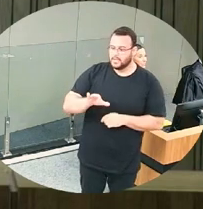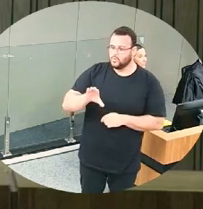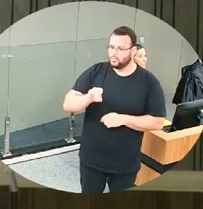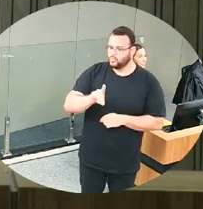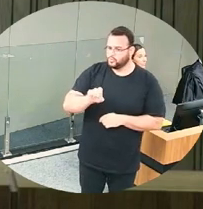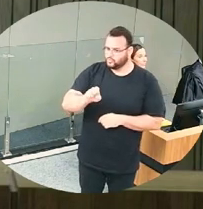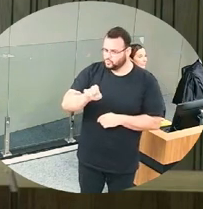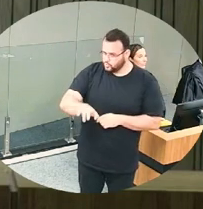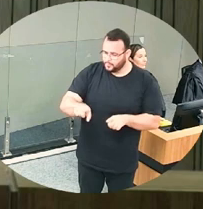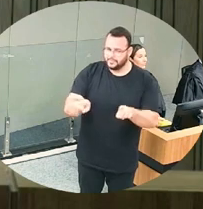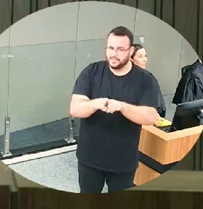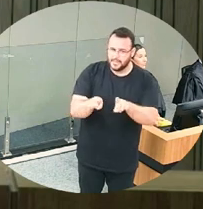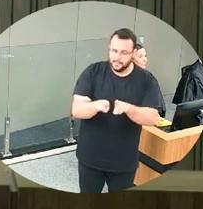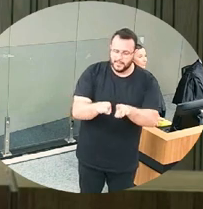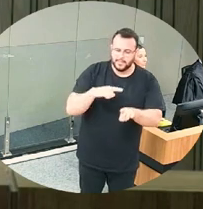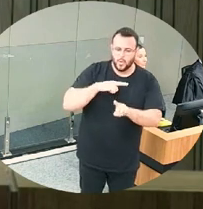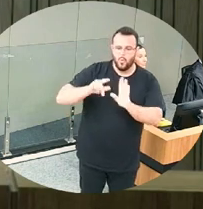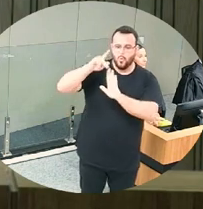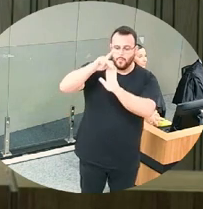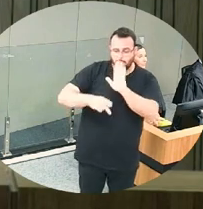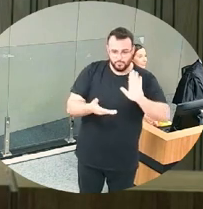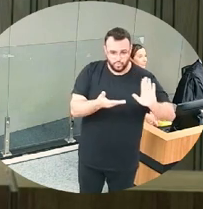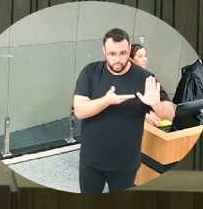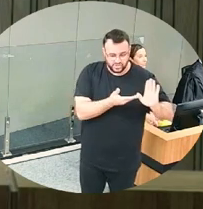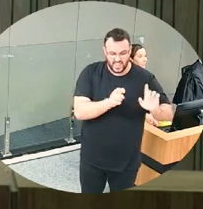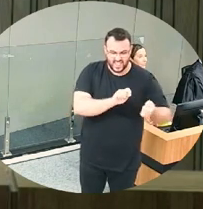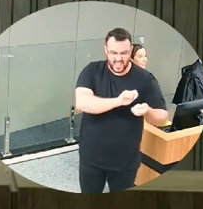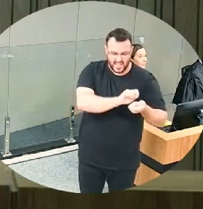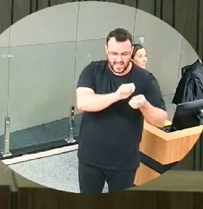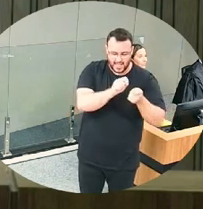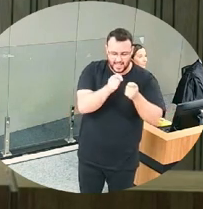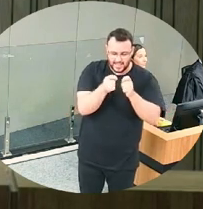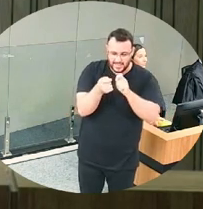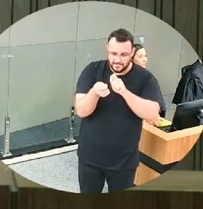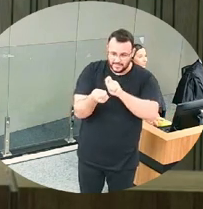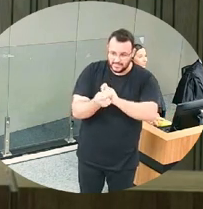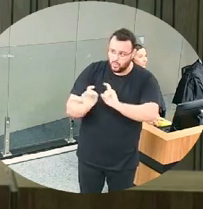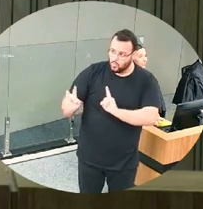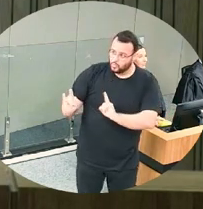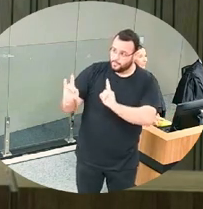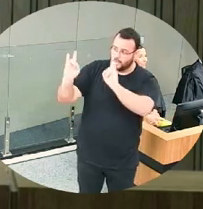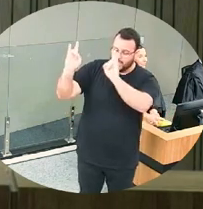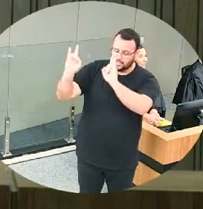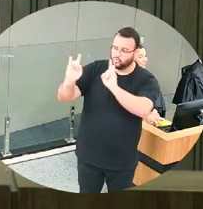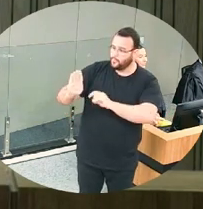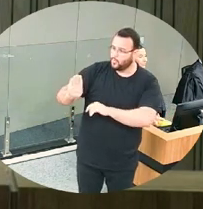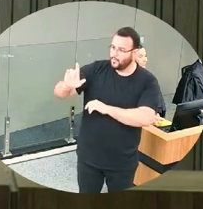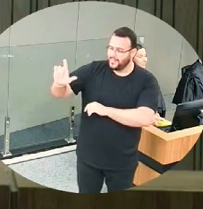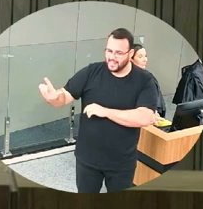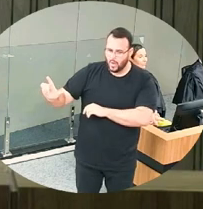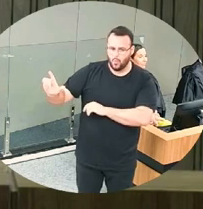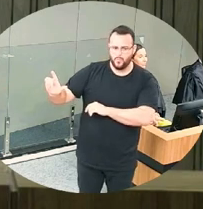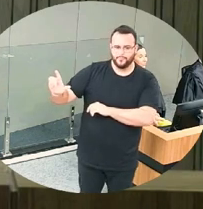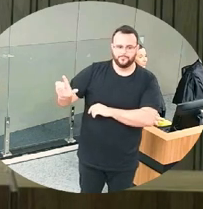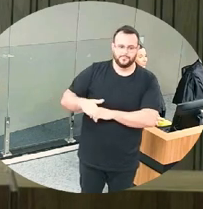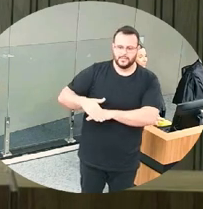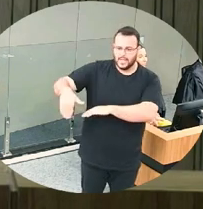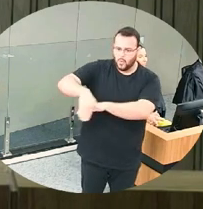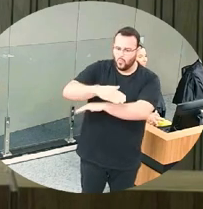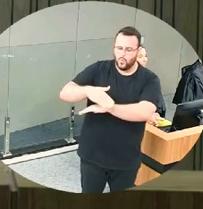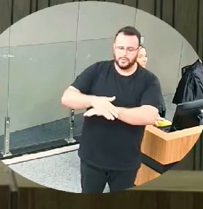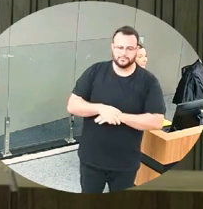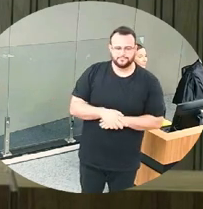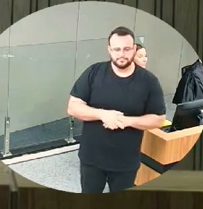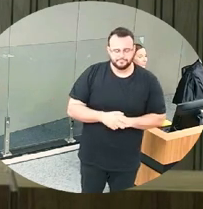e também fizemos um projeto de adequação do prédio de Blumenau da Beira Rio na